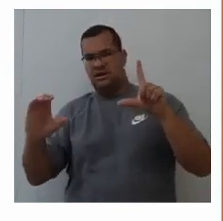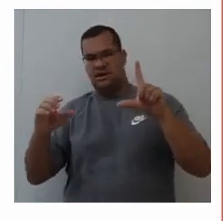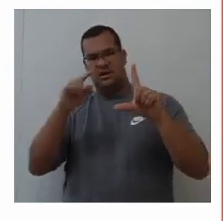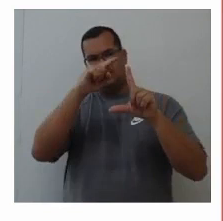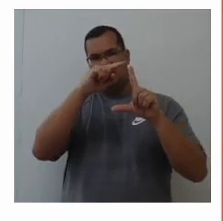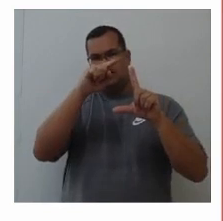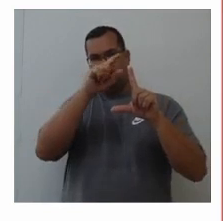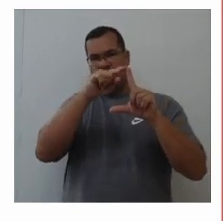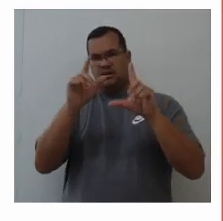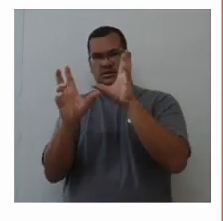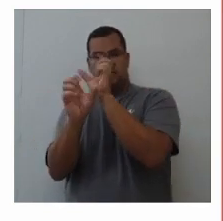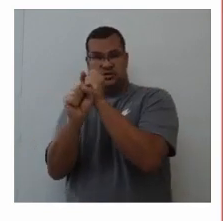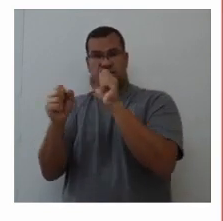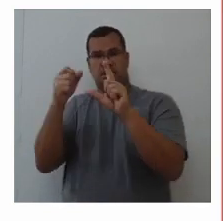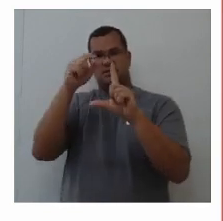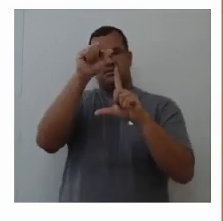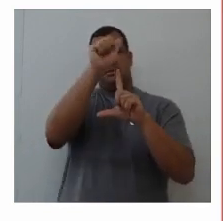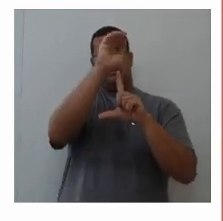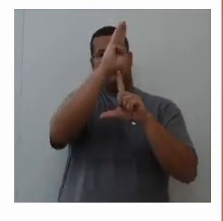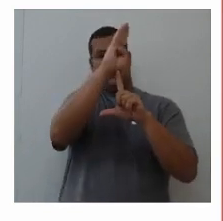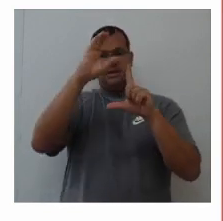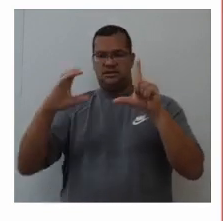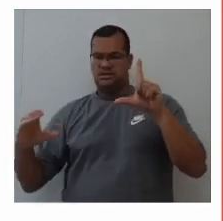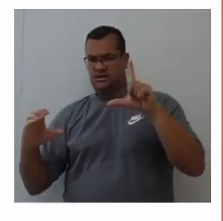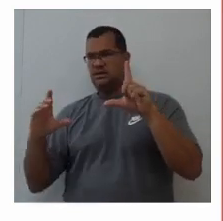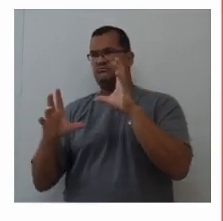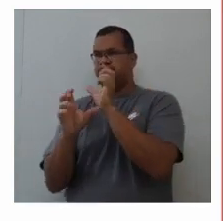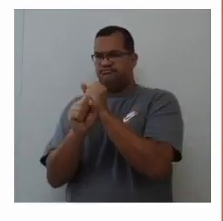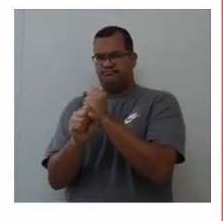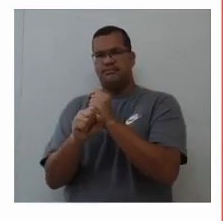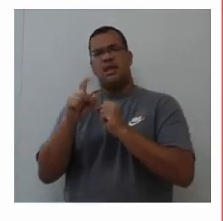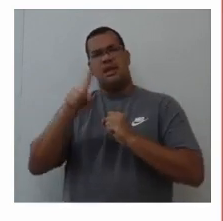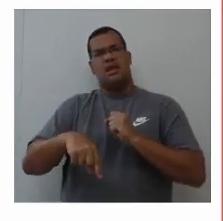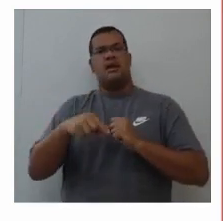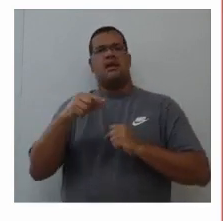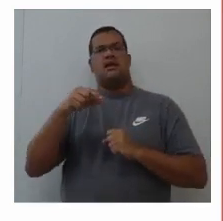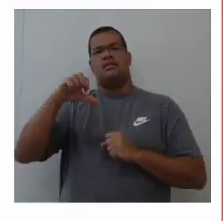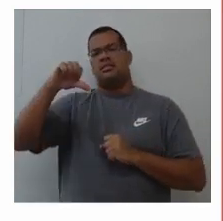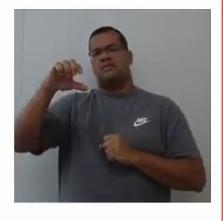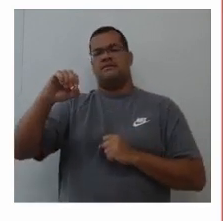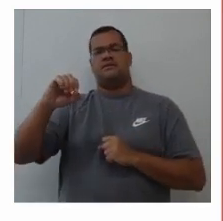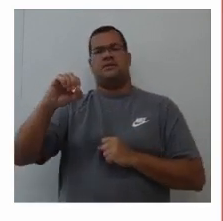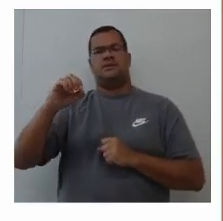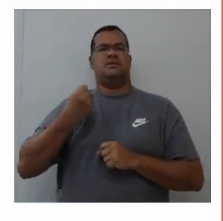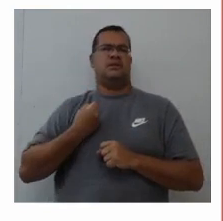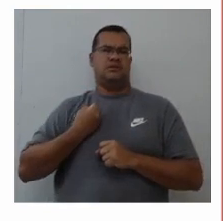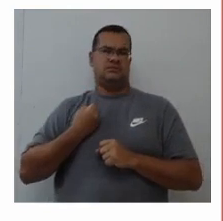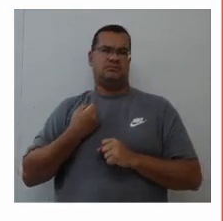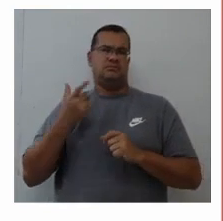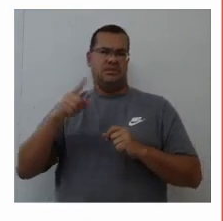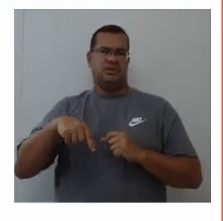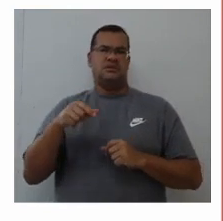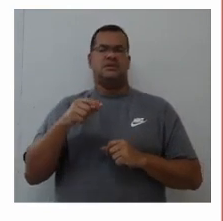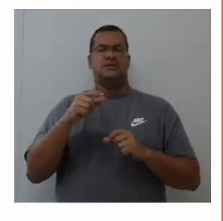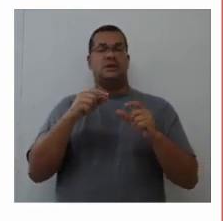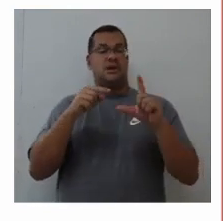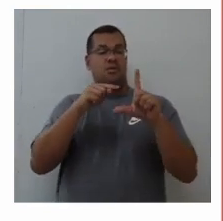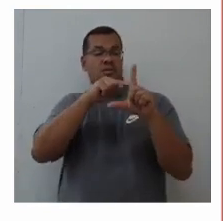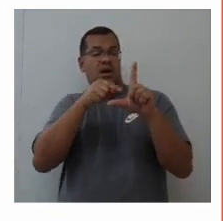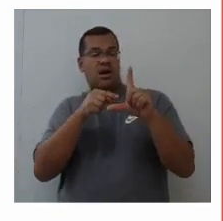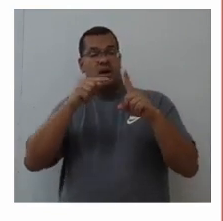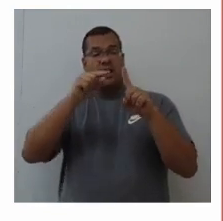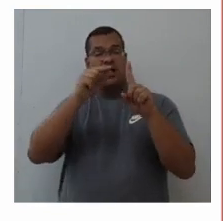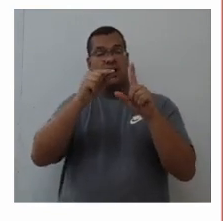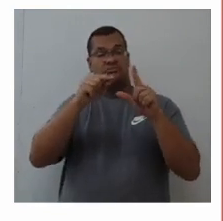que ter a medida de 90 graus, confere? Esses dois ângulos são menores que 90 graus, logo, eles são ângulos agudos. E